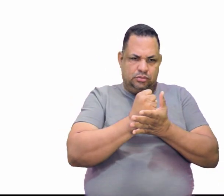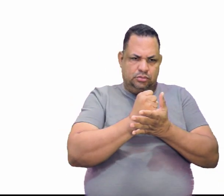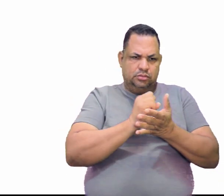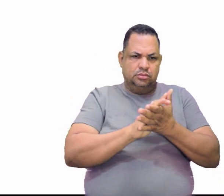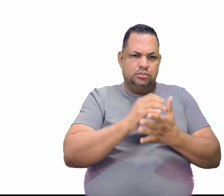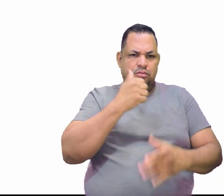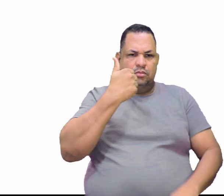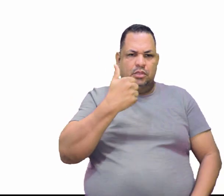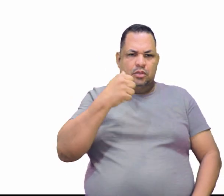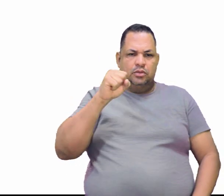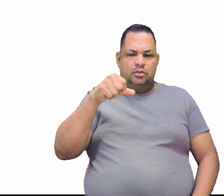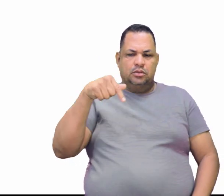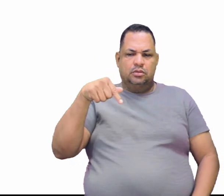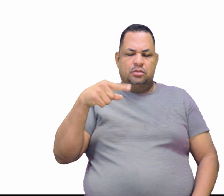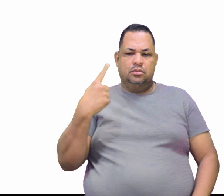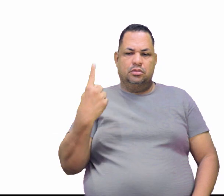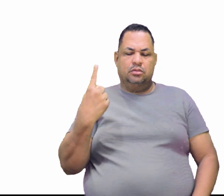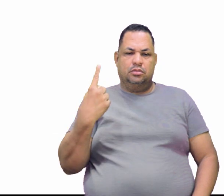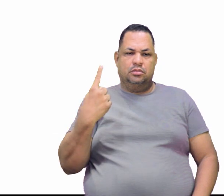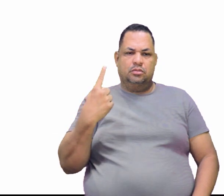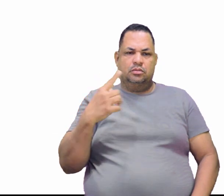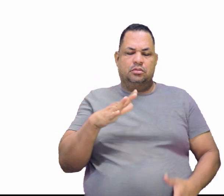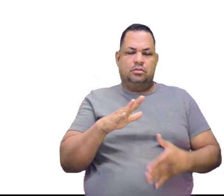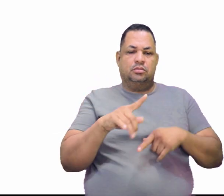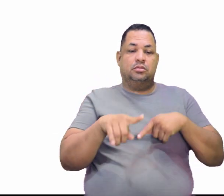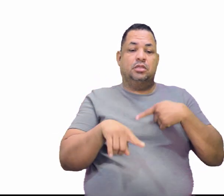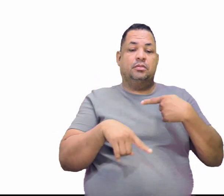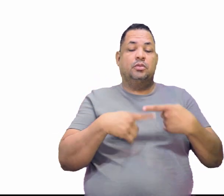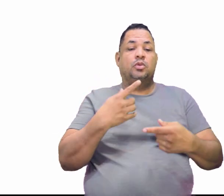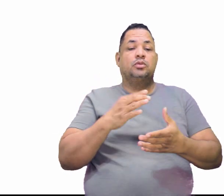em 1871. Em